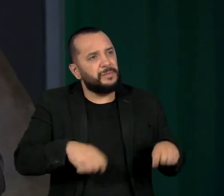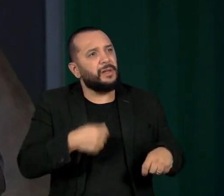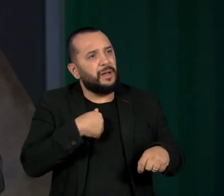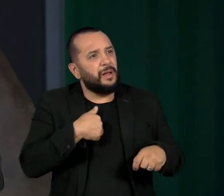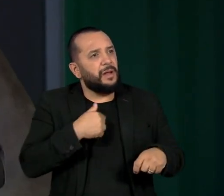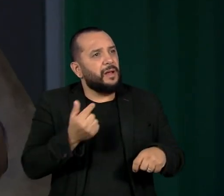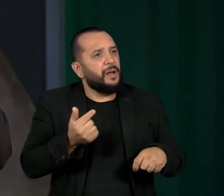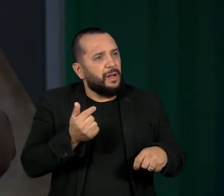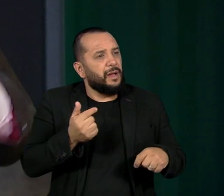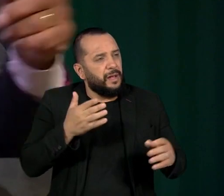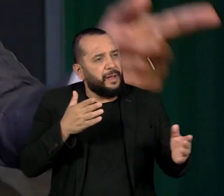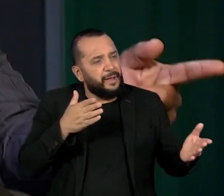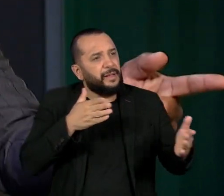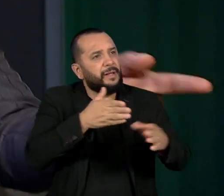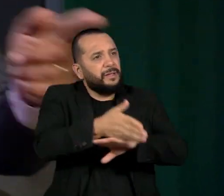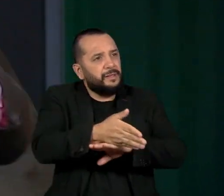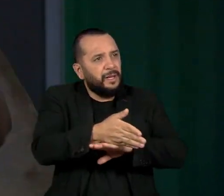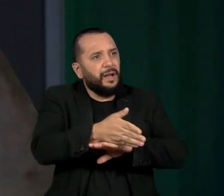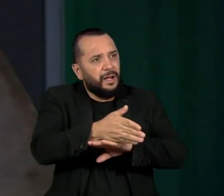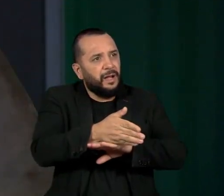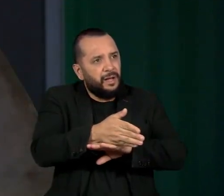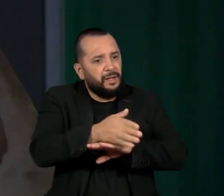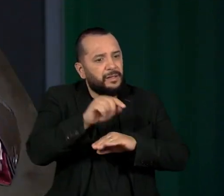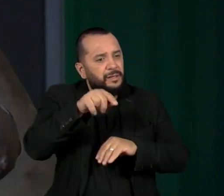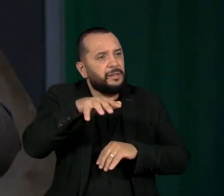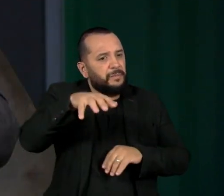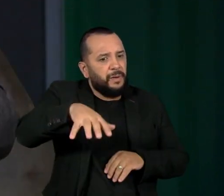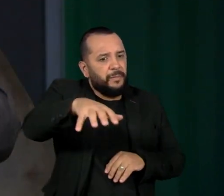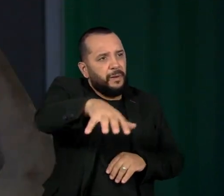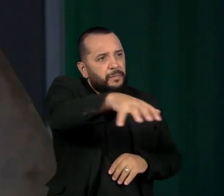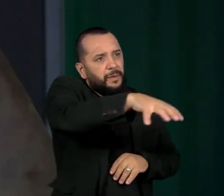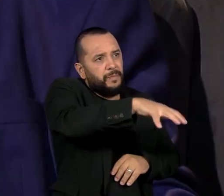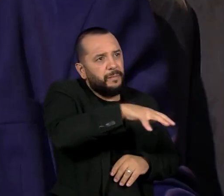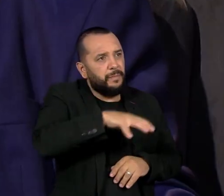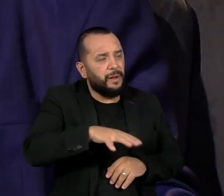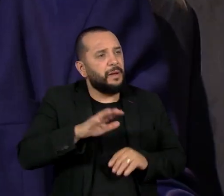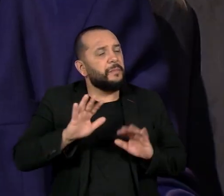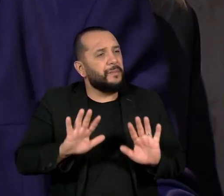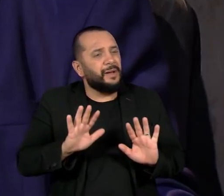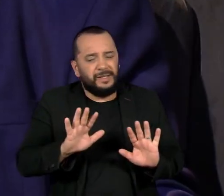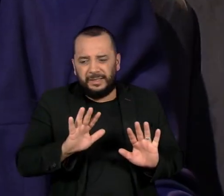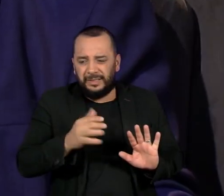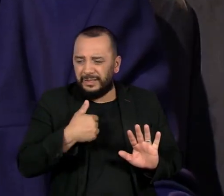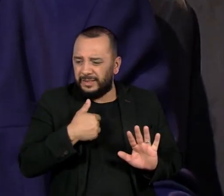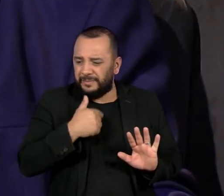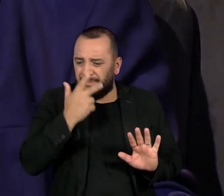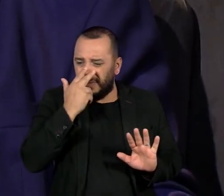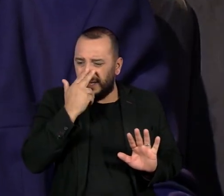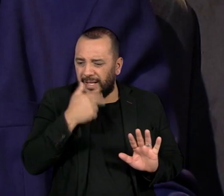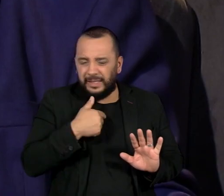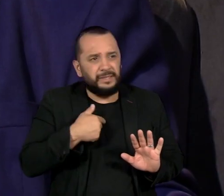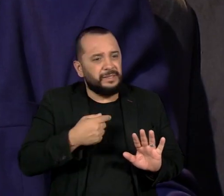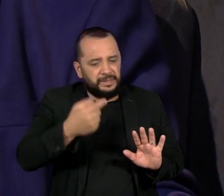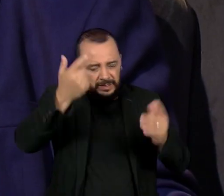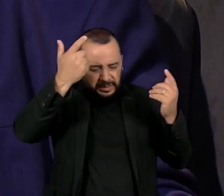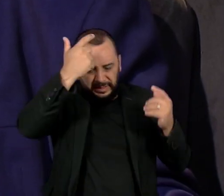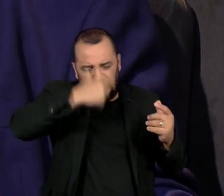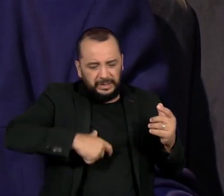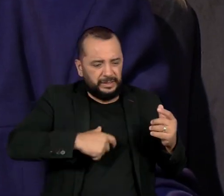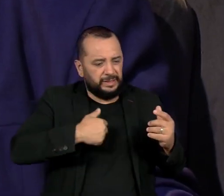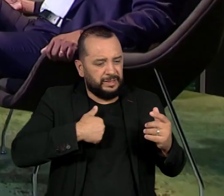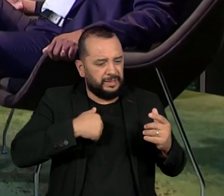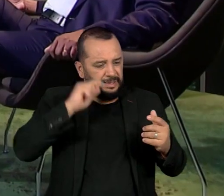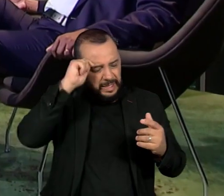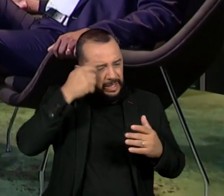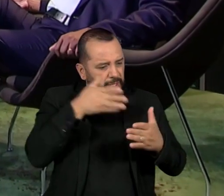espaço corporativo, onde o viés ainda é um limitador? A política de cotas ela foi fundamental, tem ajudado